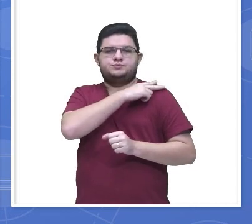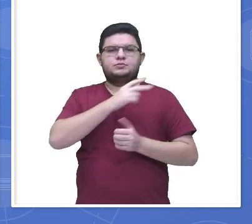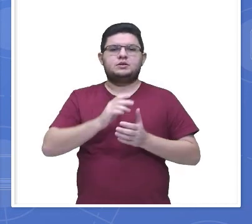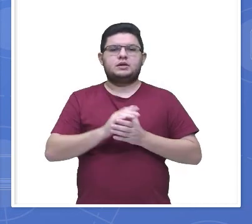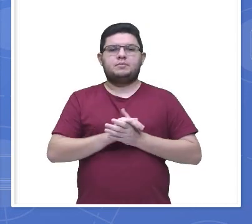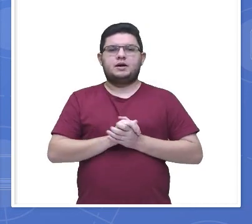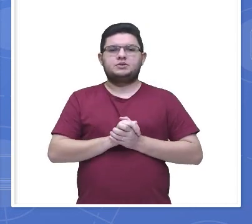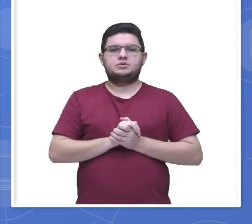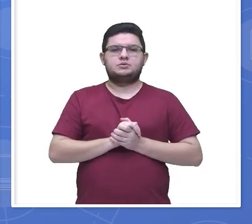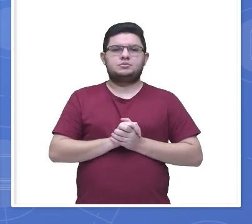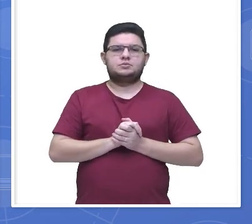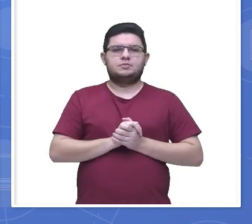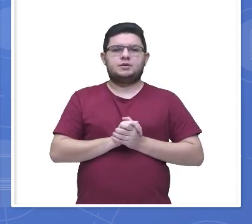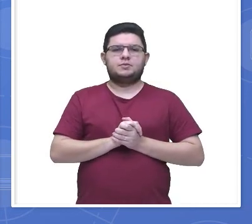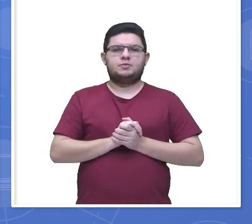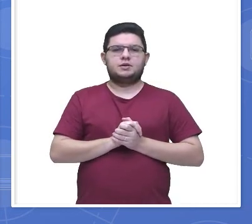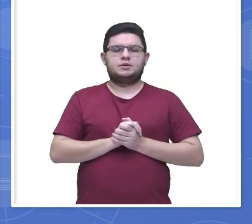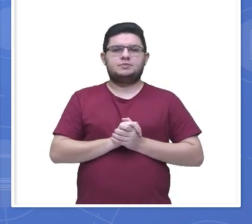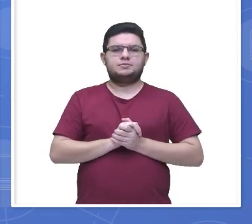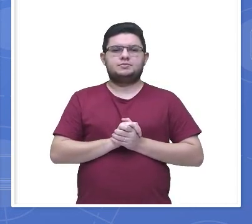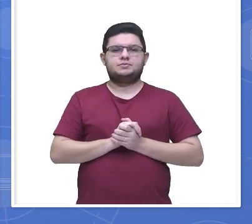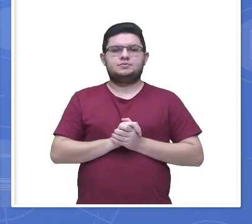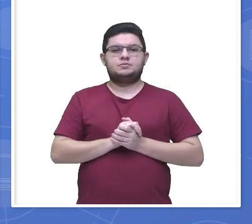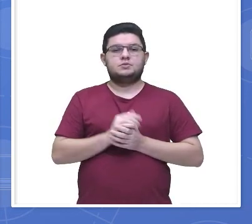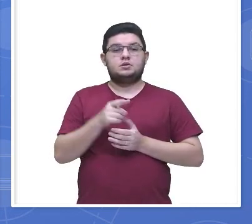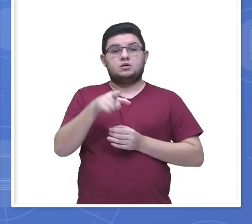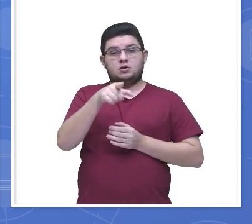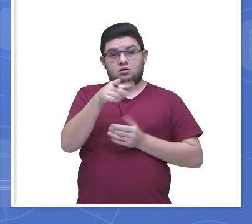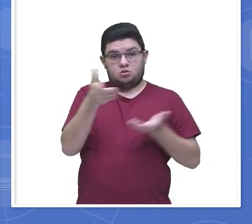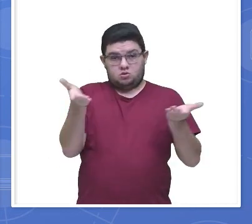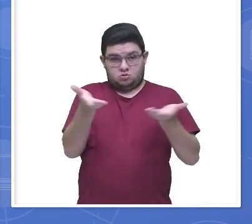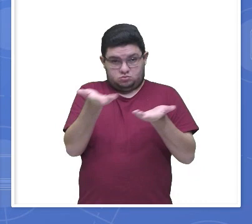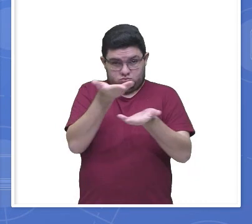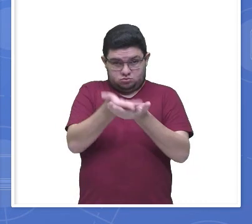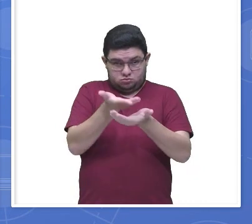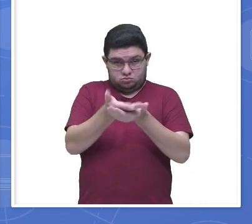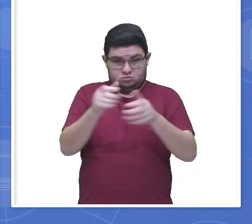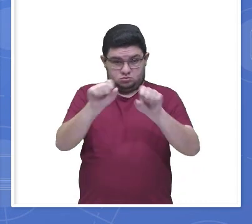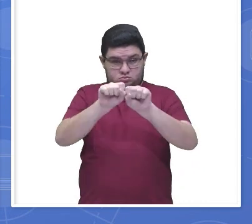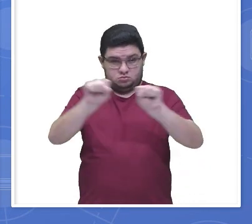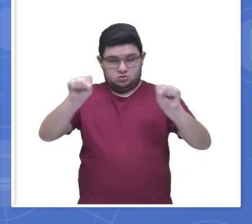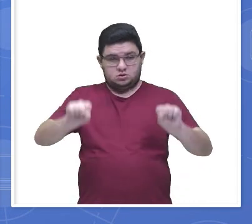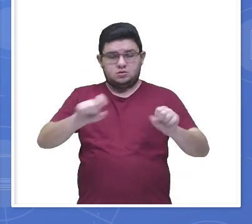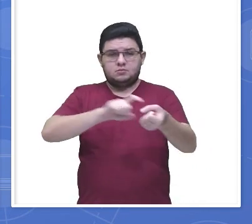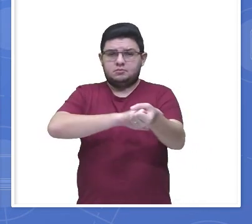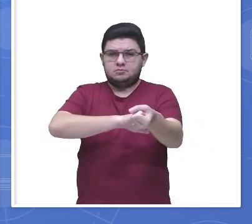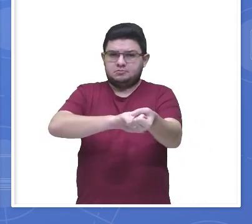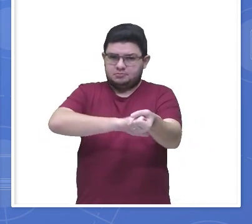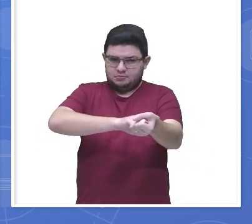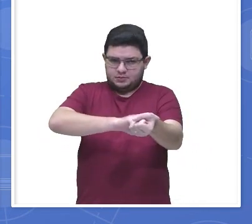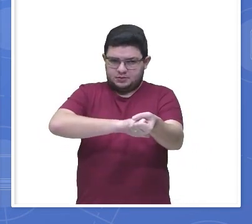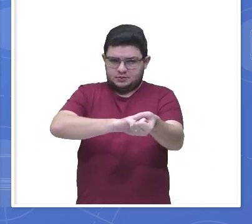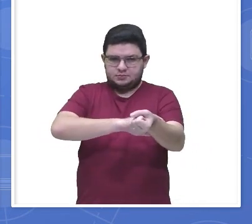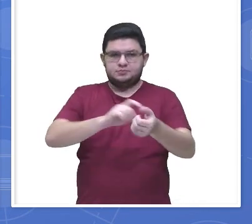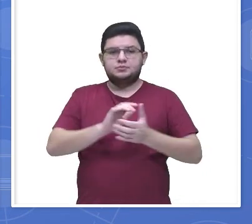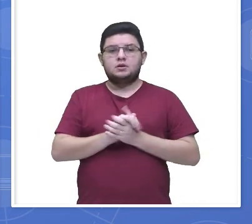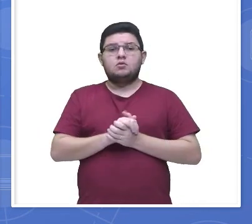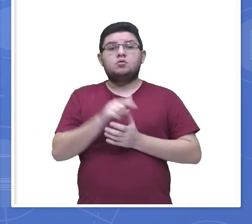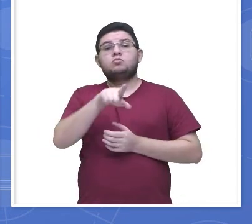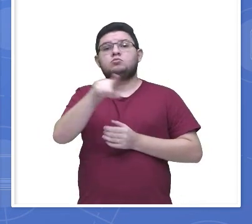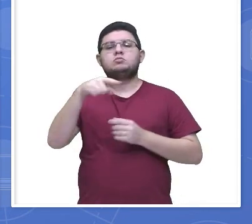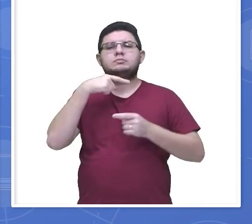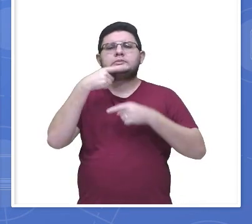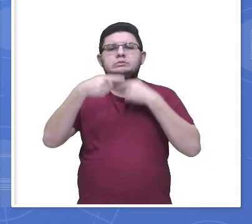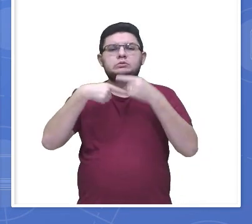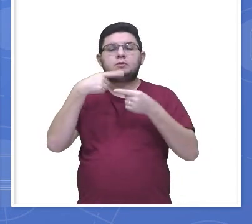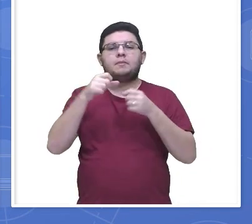sistema nervoso. Eu sou o professor Virgílio e sejam todos muito bem-vindos aí a mais uma aula de biologia. Qualquer dúvida, vocês podem mandar aí no